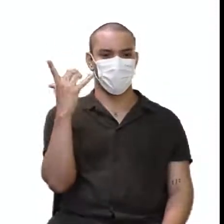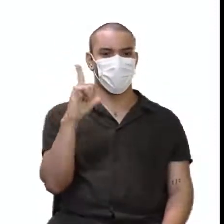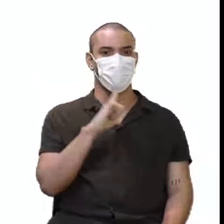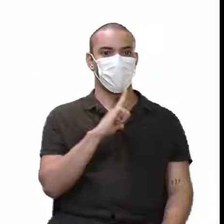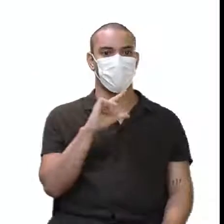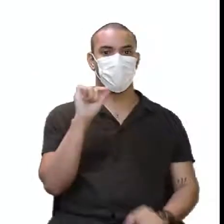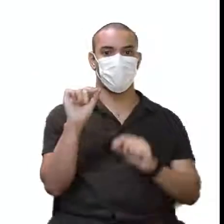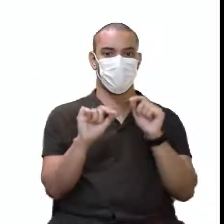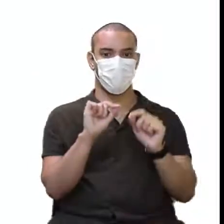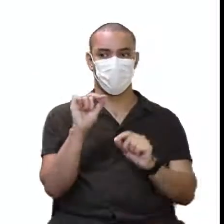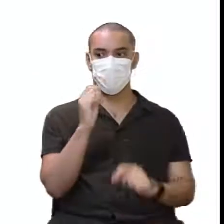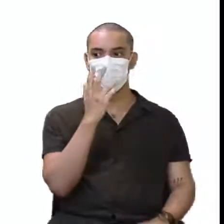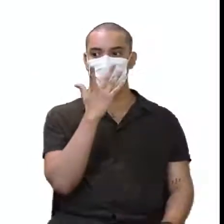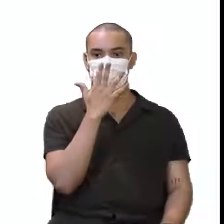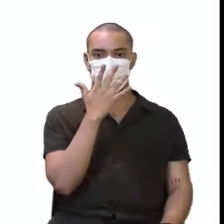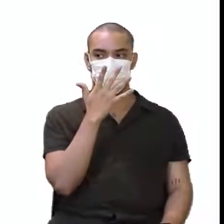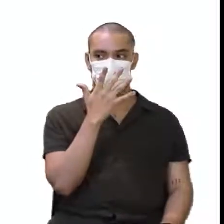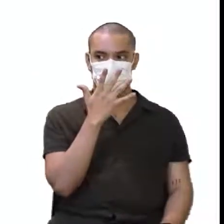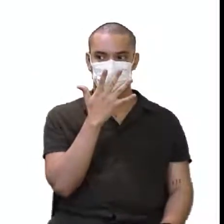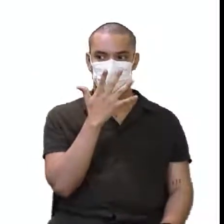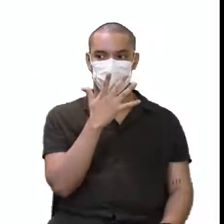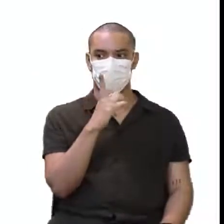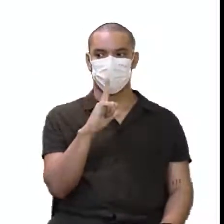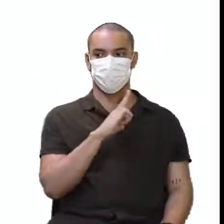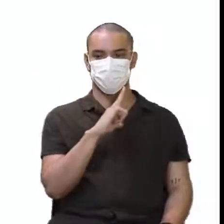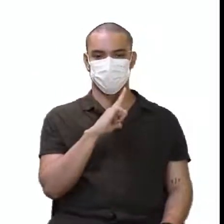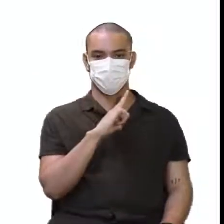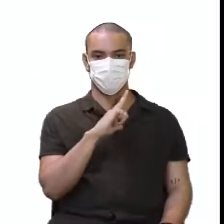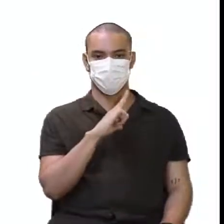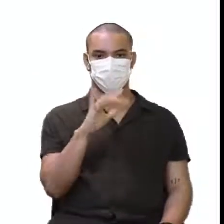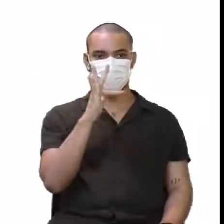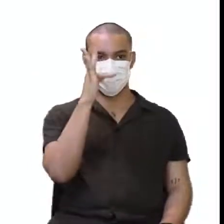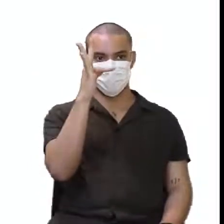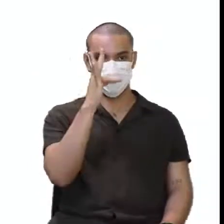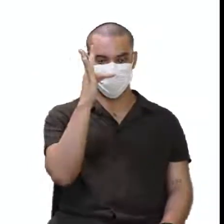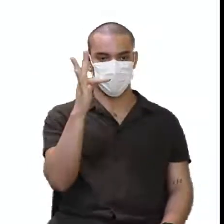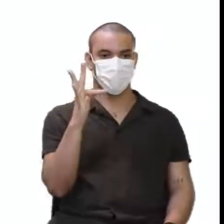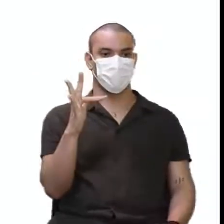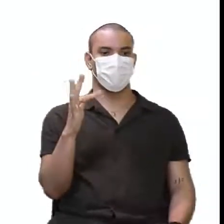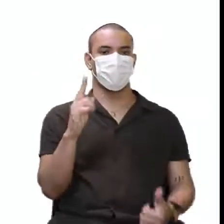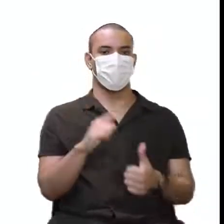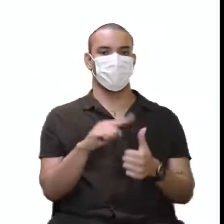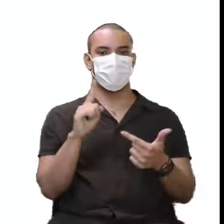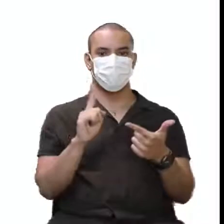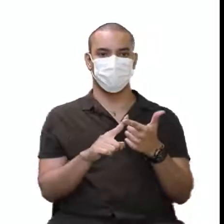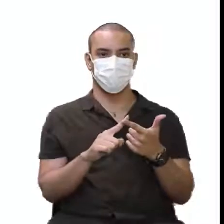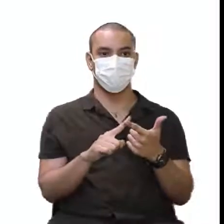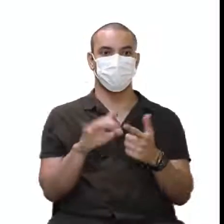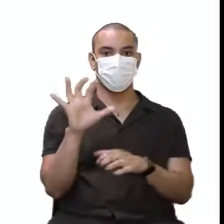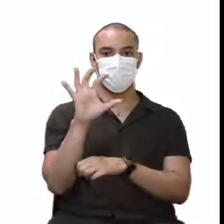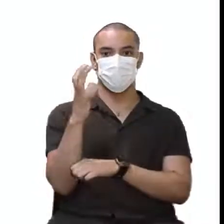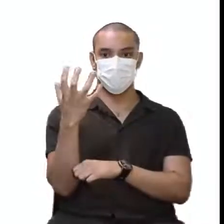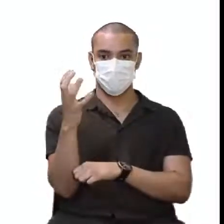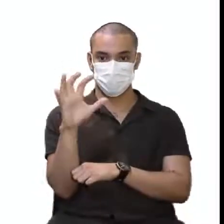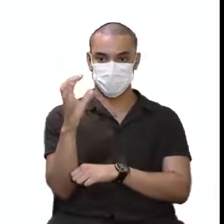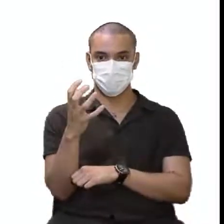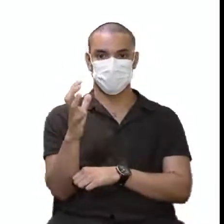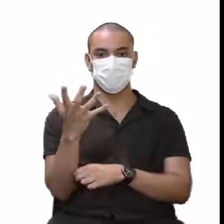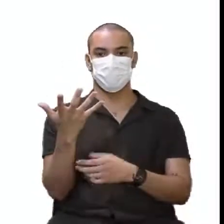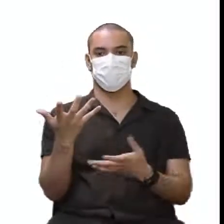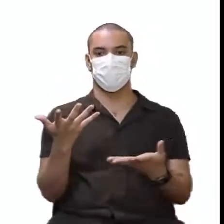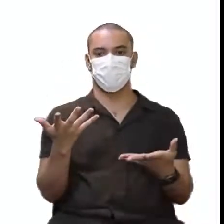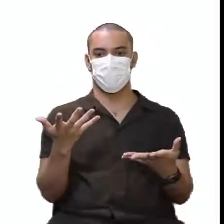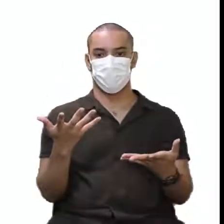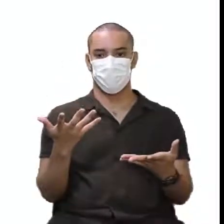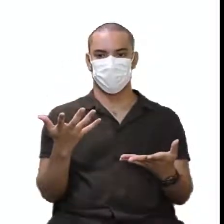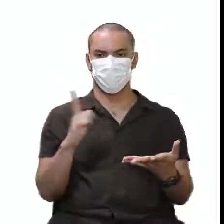lá o padrão de cor da flor, posição da flor, que eram as características aqui,